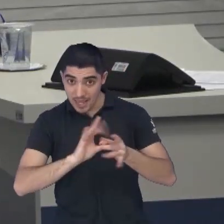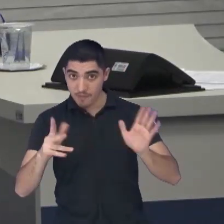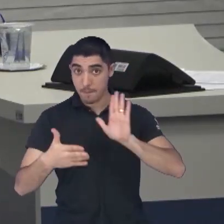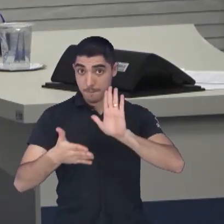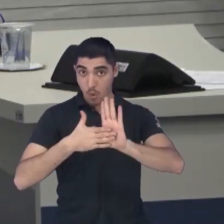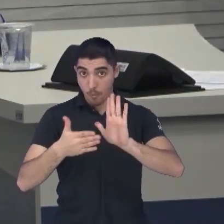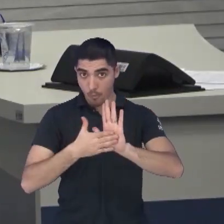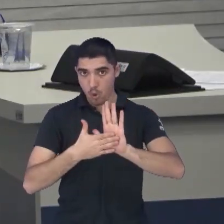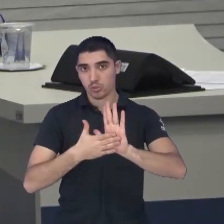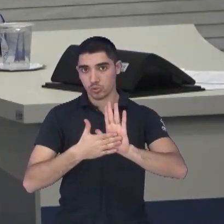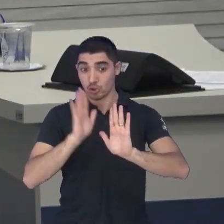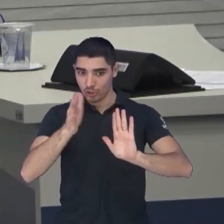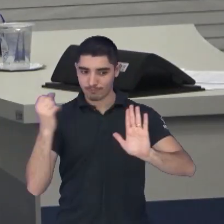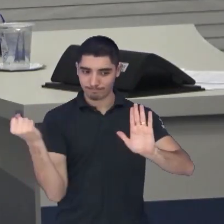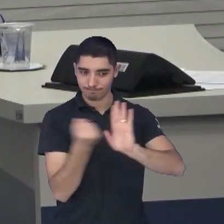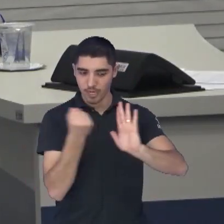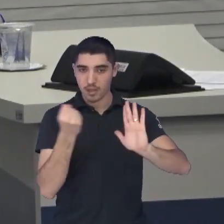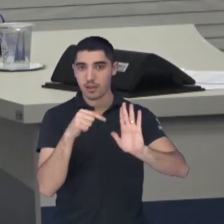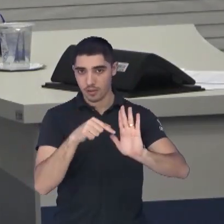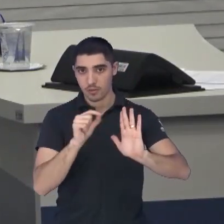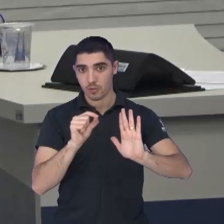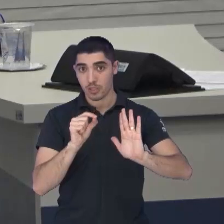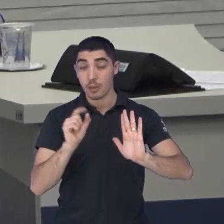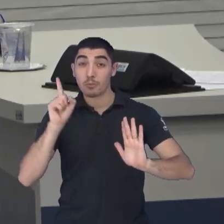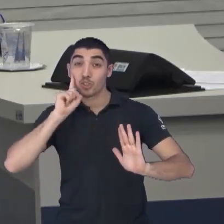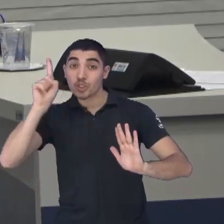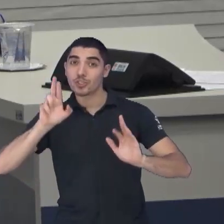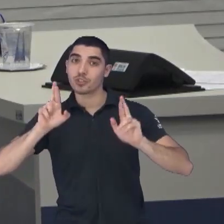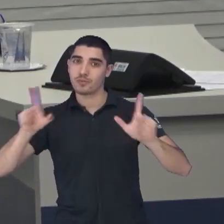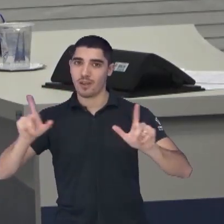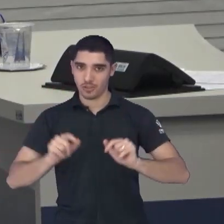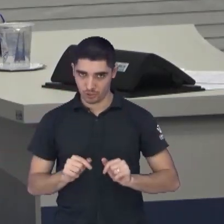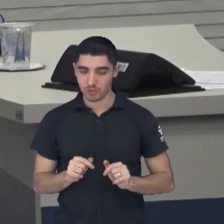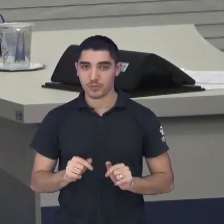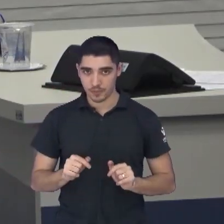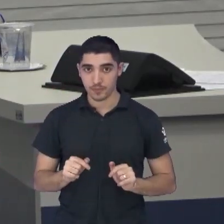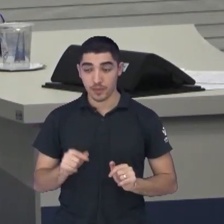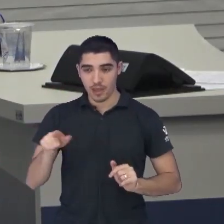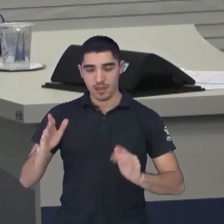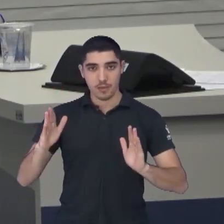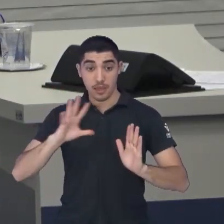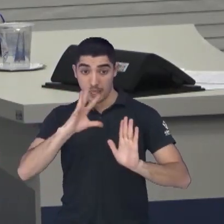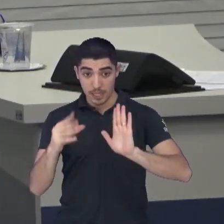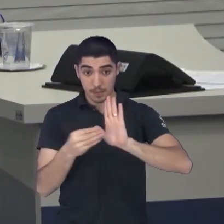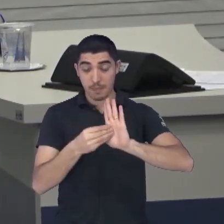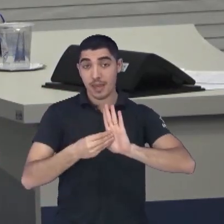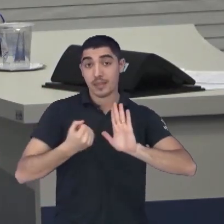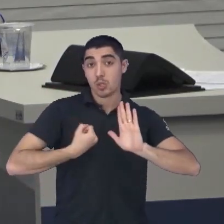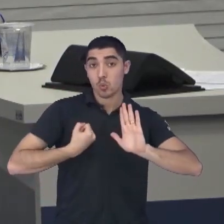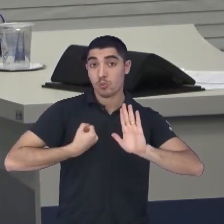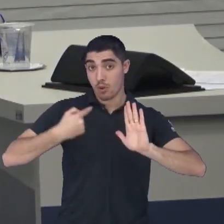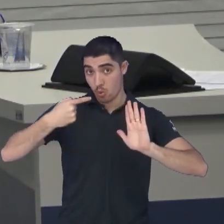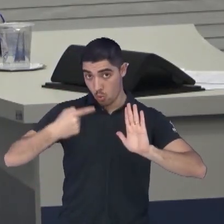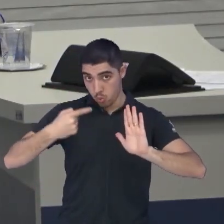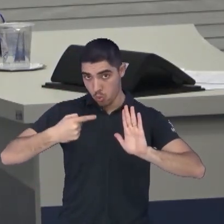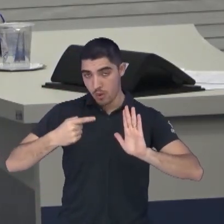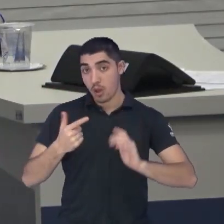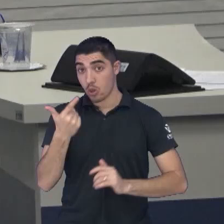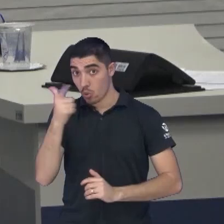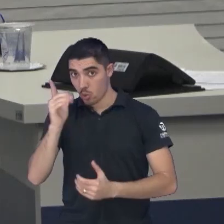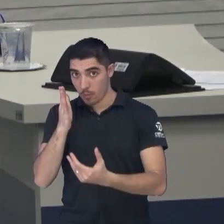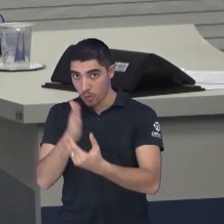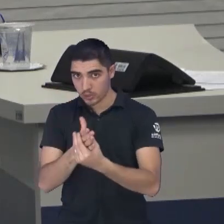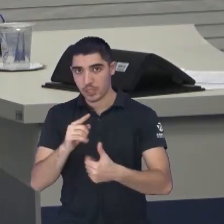propositura protocolada fora do prazo da emenda número 1 ao